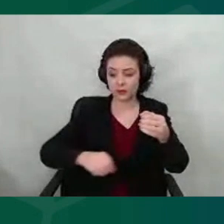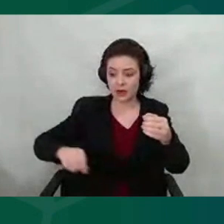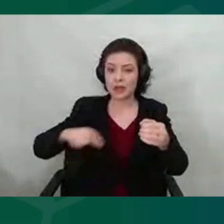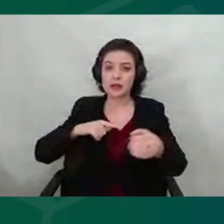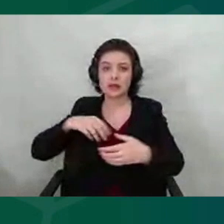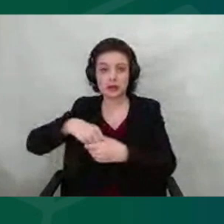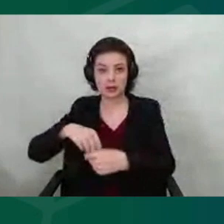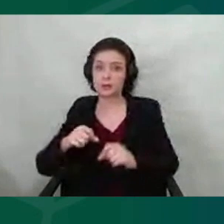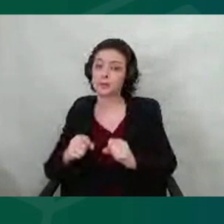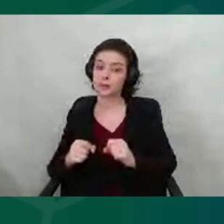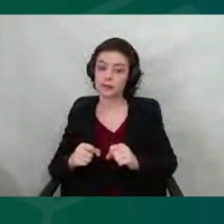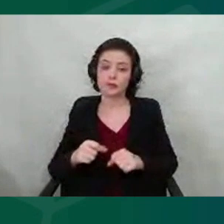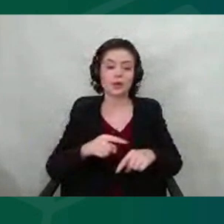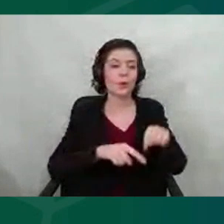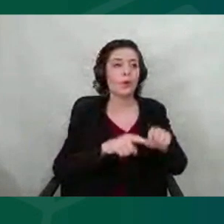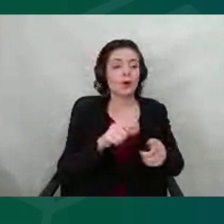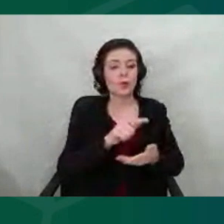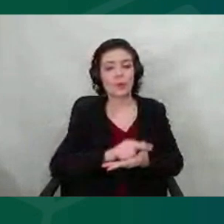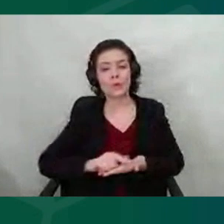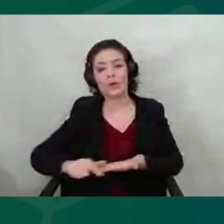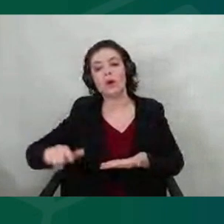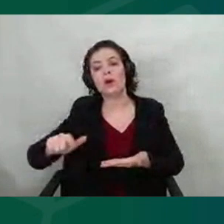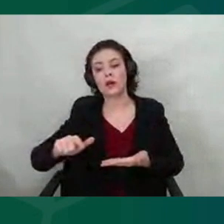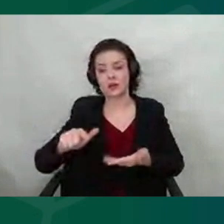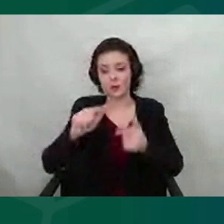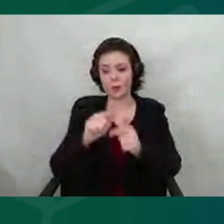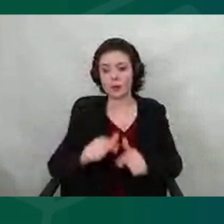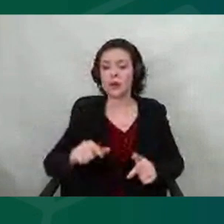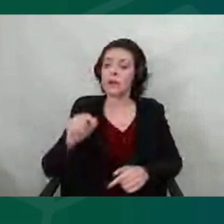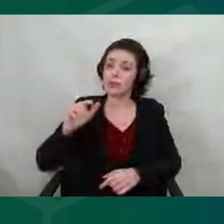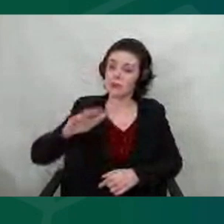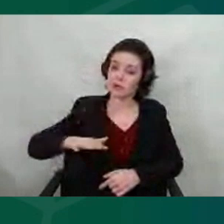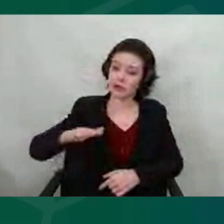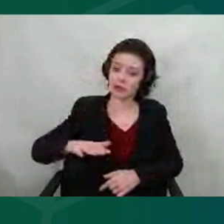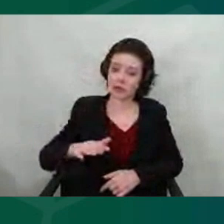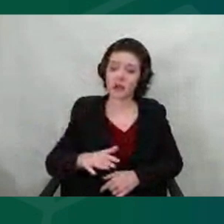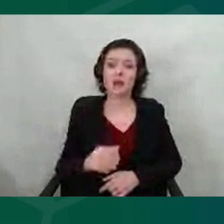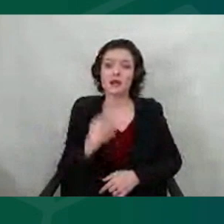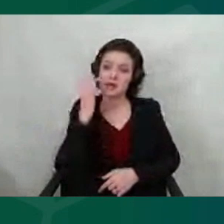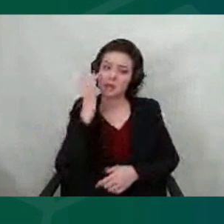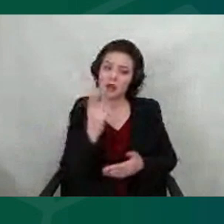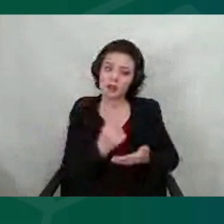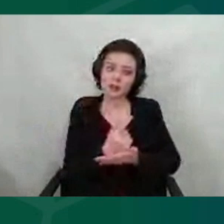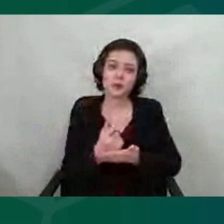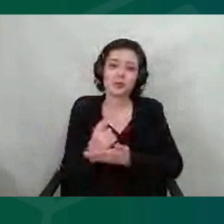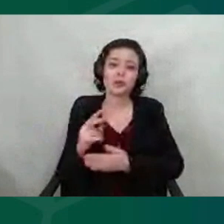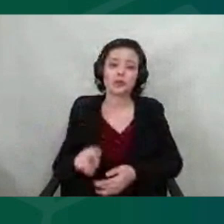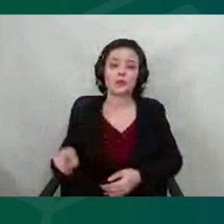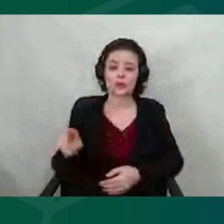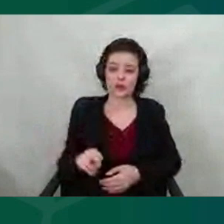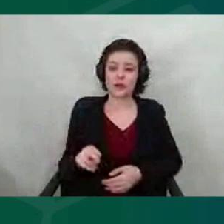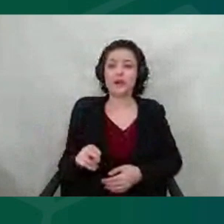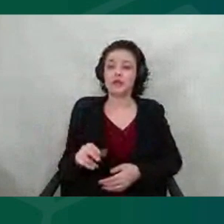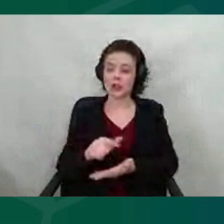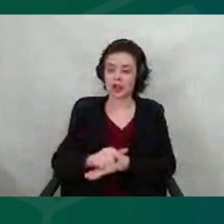e desinfetantes, que são produtos baratos e de fácil acesso, eles são eficazes para a limpeza e a